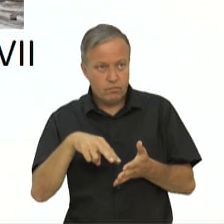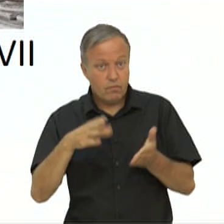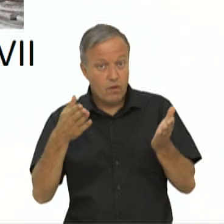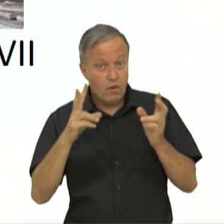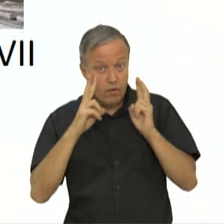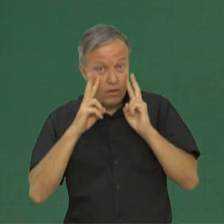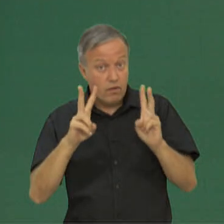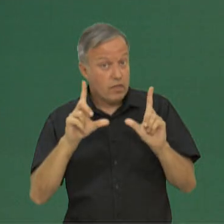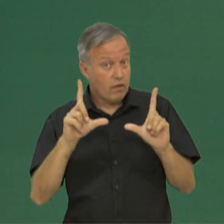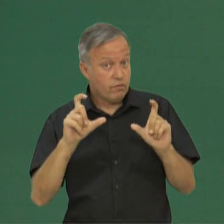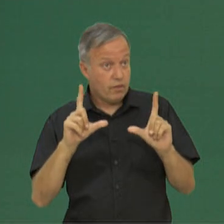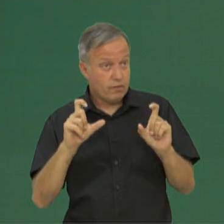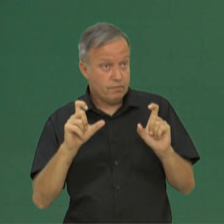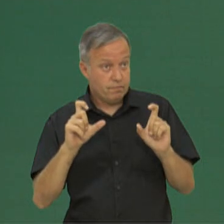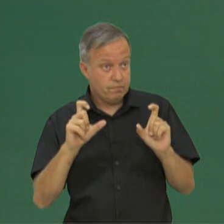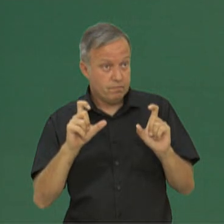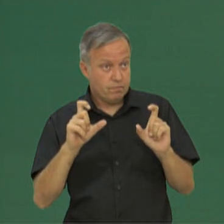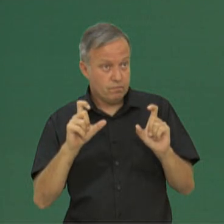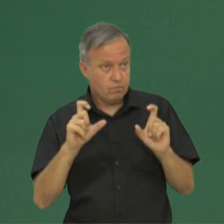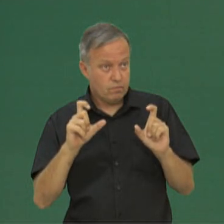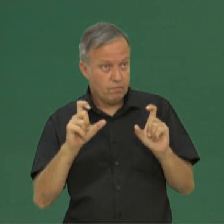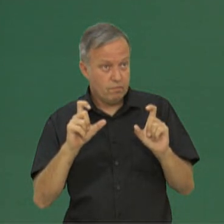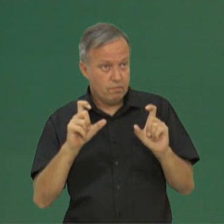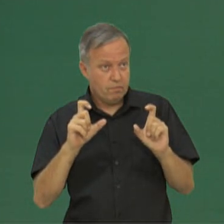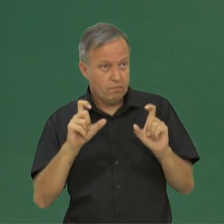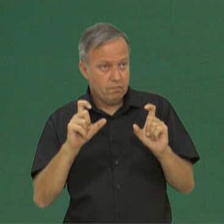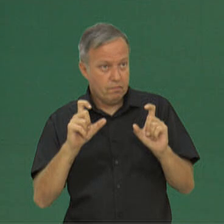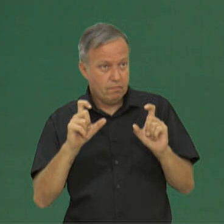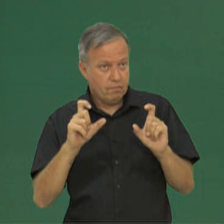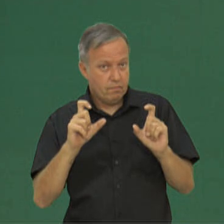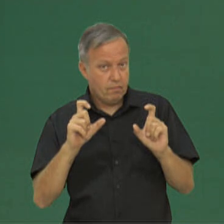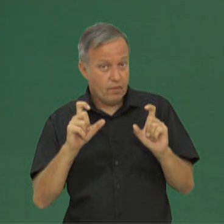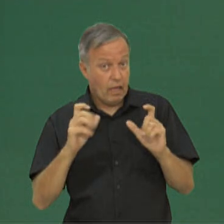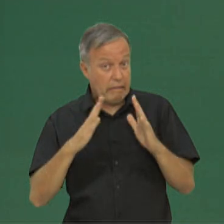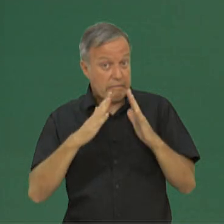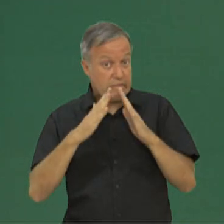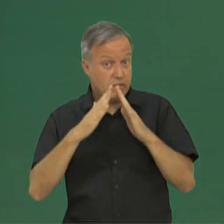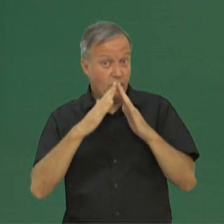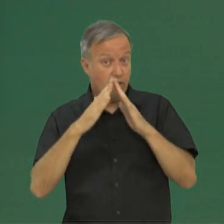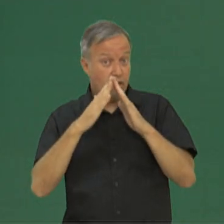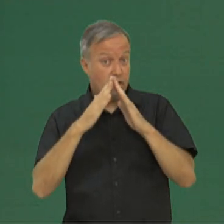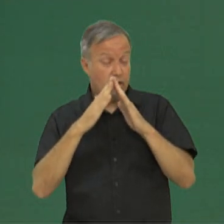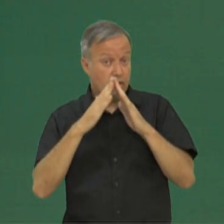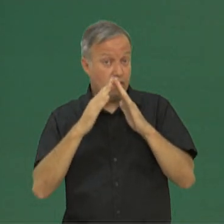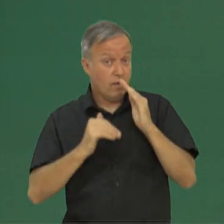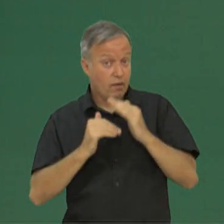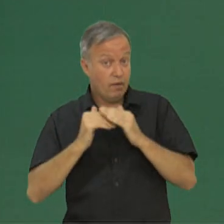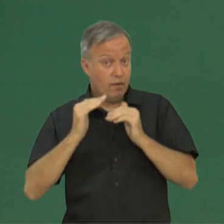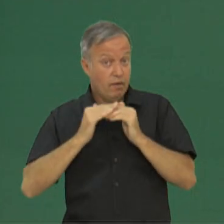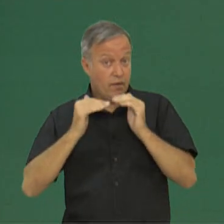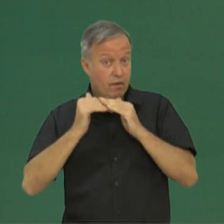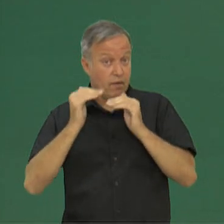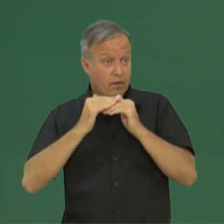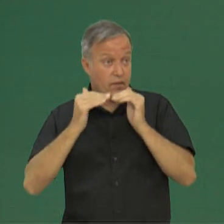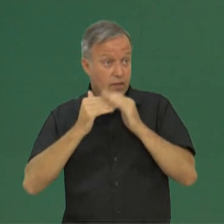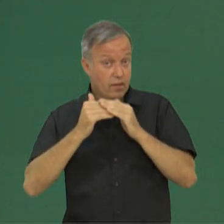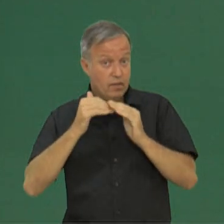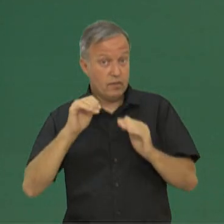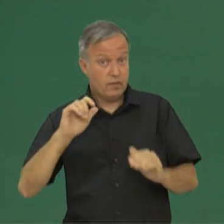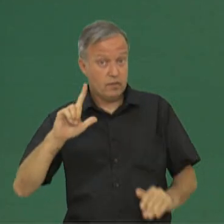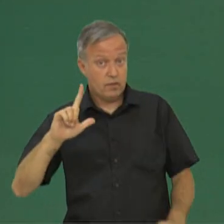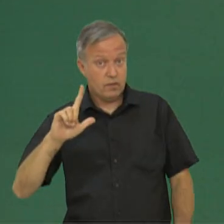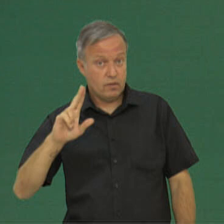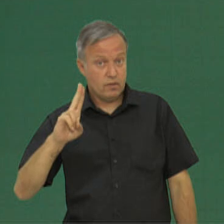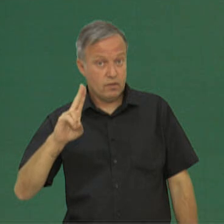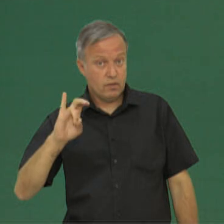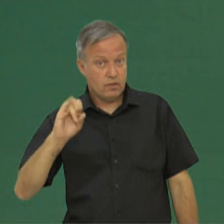aqui nessa foto. Observem bem. Esta construção feita lá com Luís XIV,